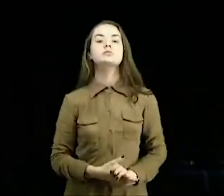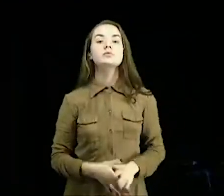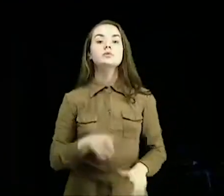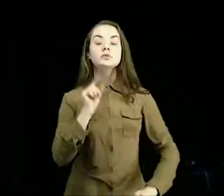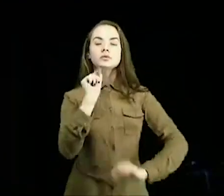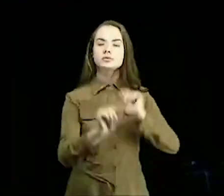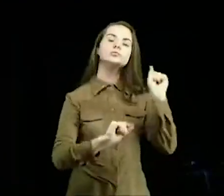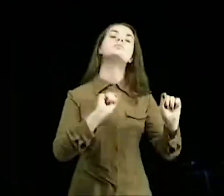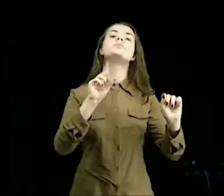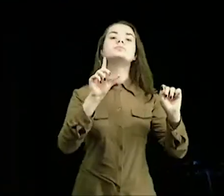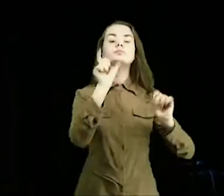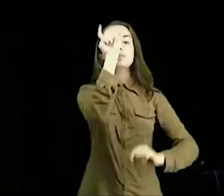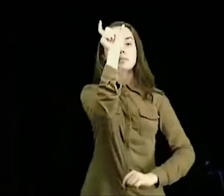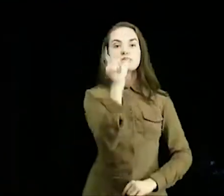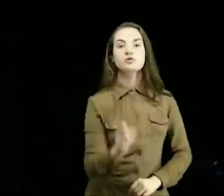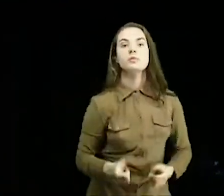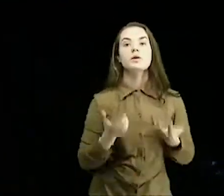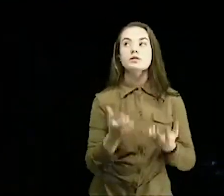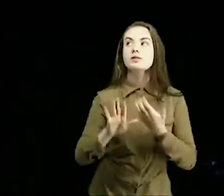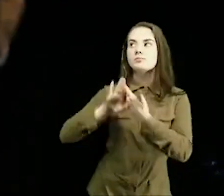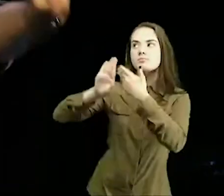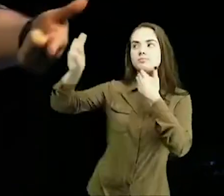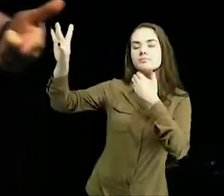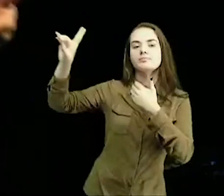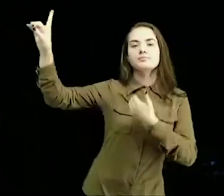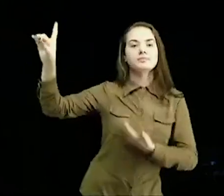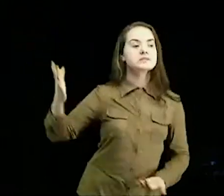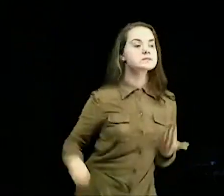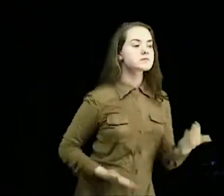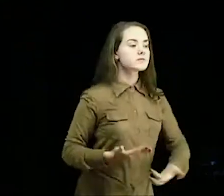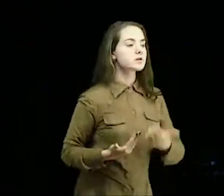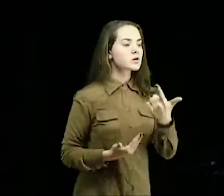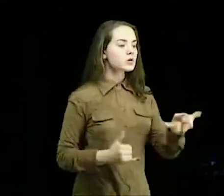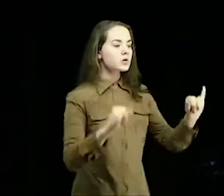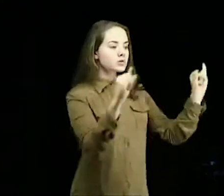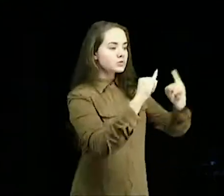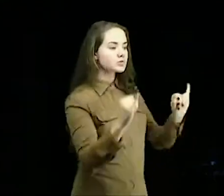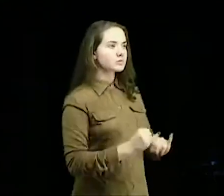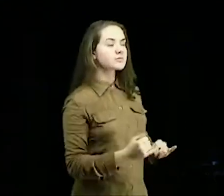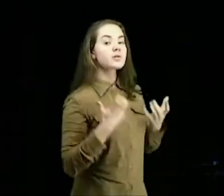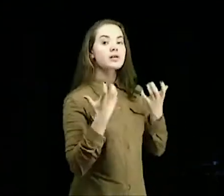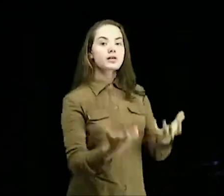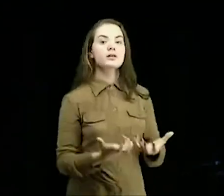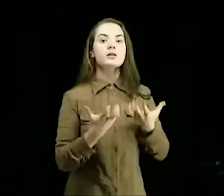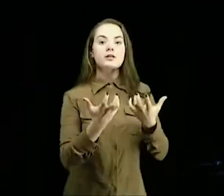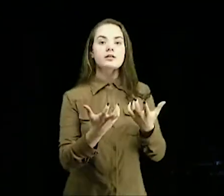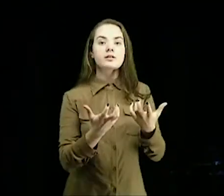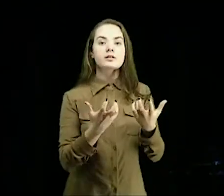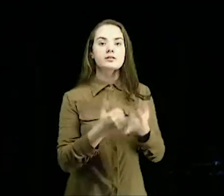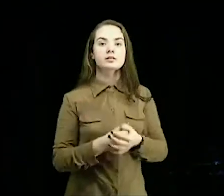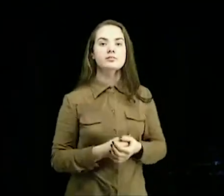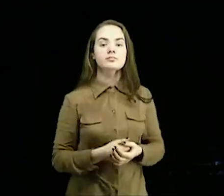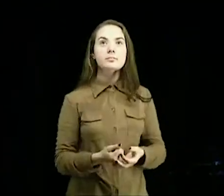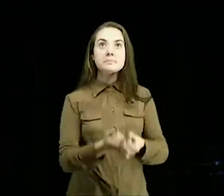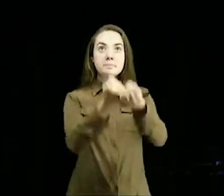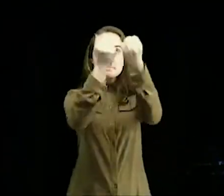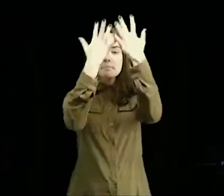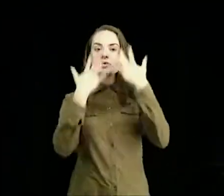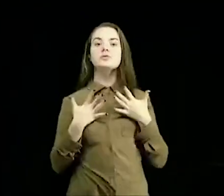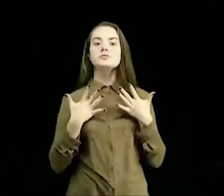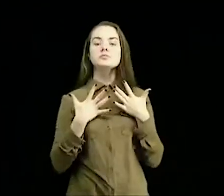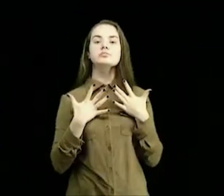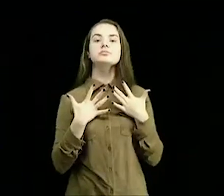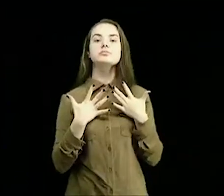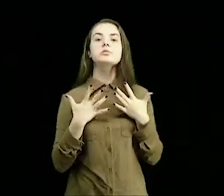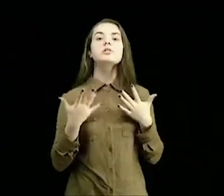Deus, ele quer servir a outro Deus, e ele quer ser favorecido. Ele